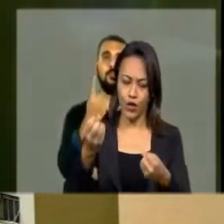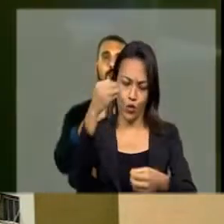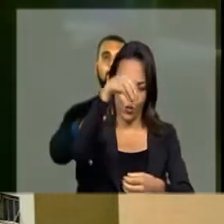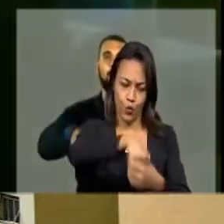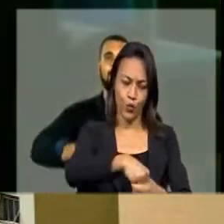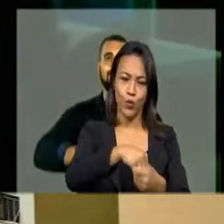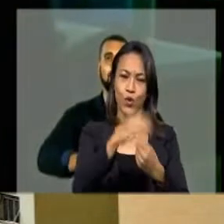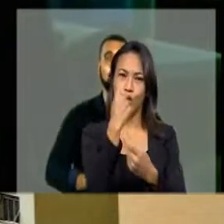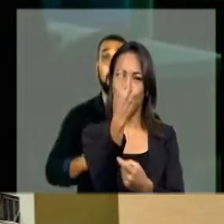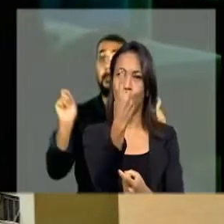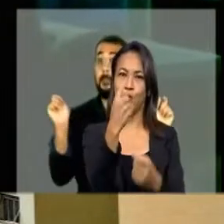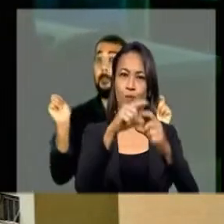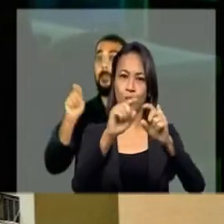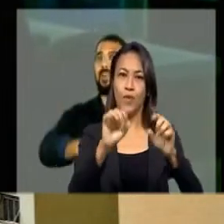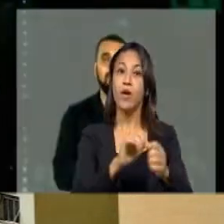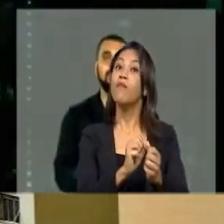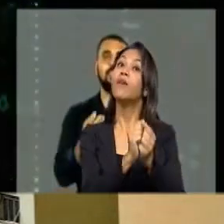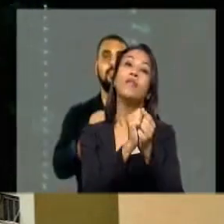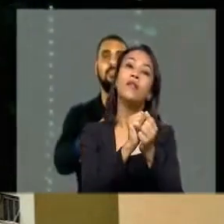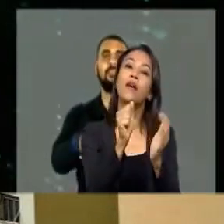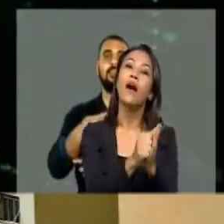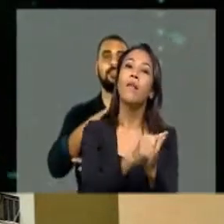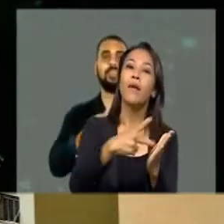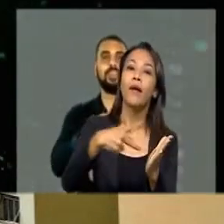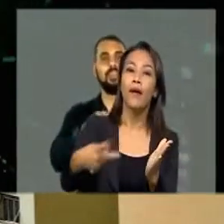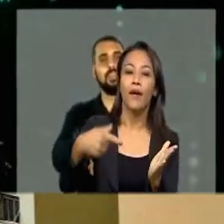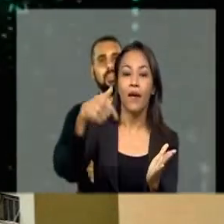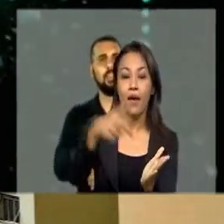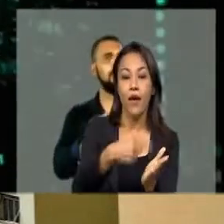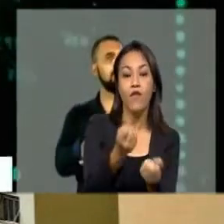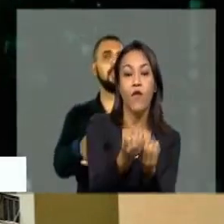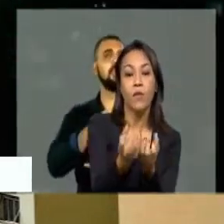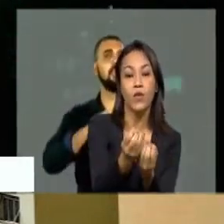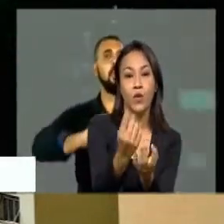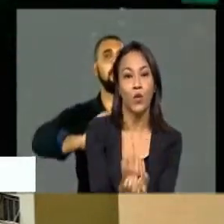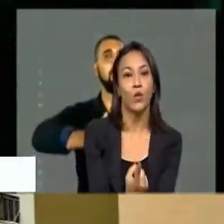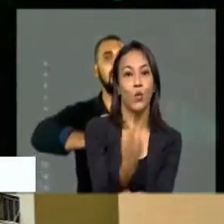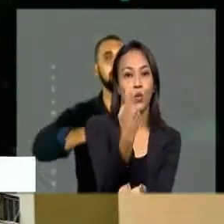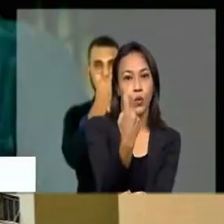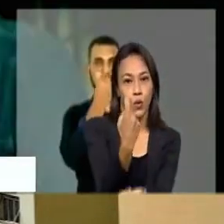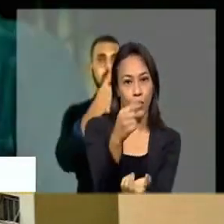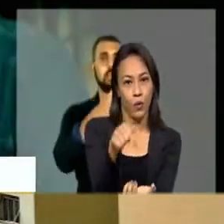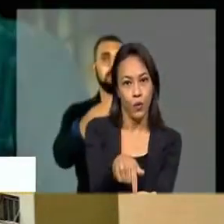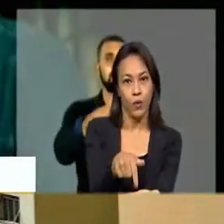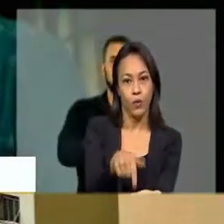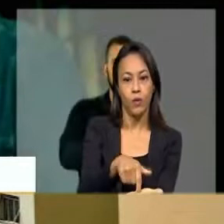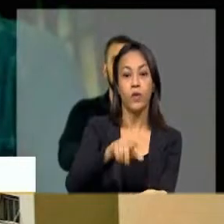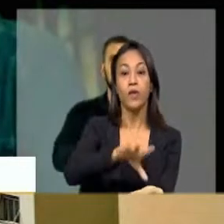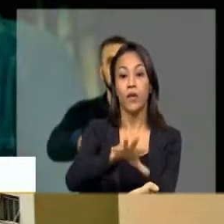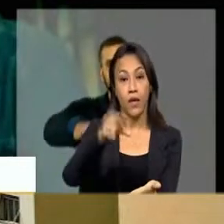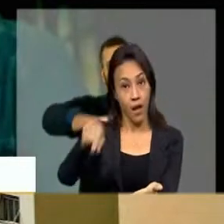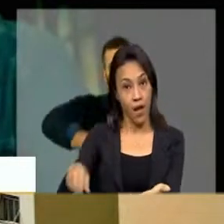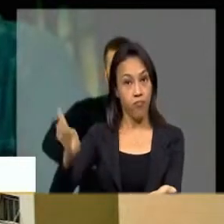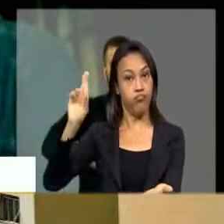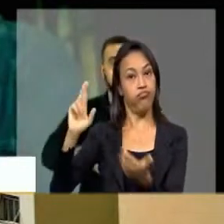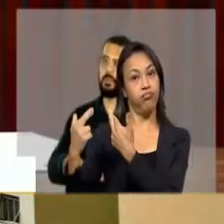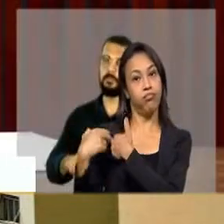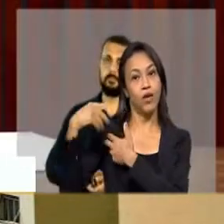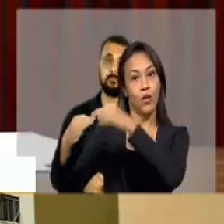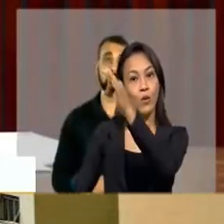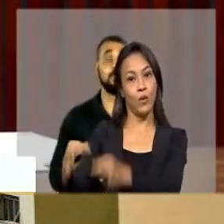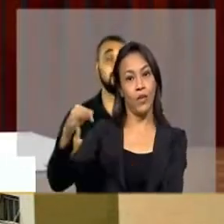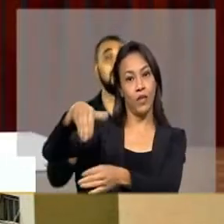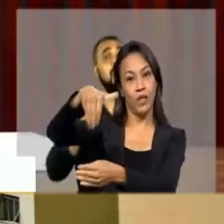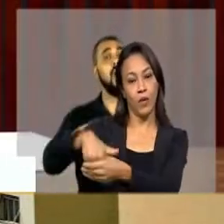a abrangência é nacional e vai reunir, em um único aplicativo, uma série de informações a nosso respeito.